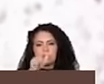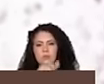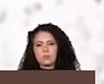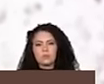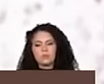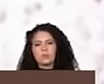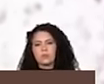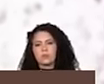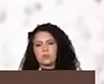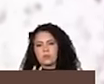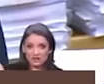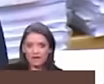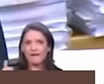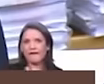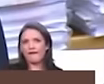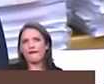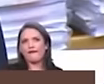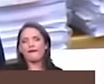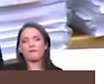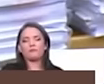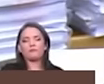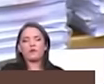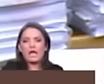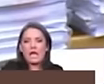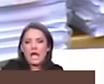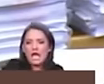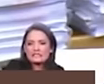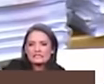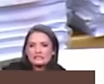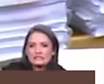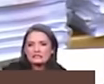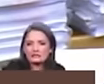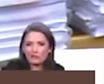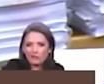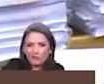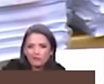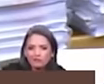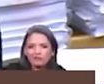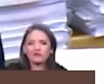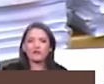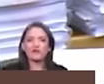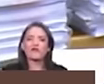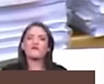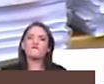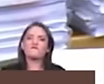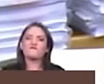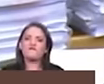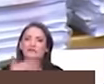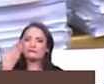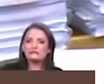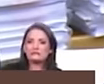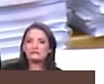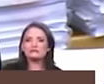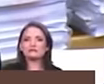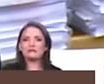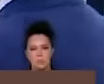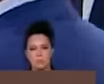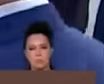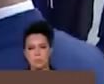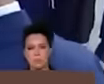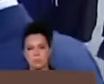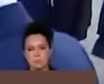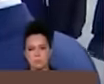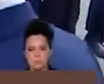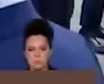por se tratar de diligências investigativas de ofício realizadas pelo poder judiciário em em